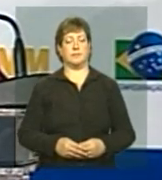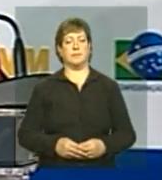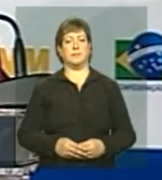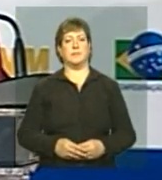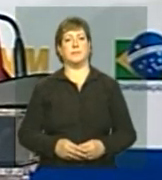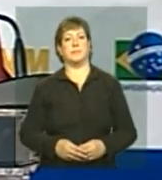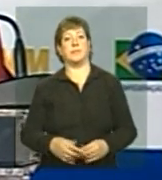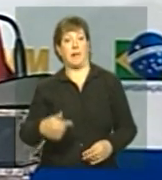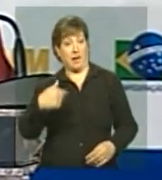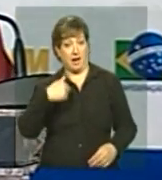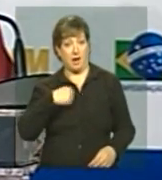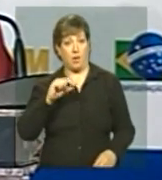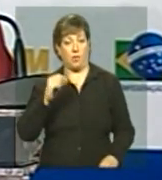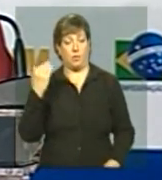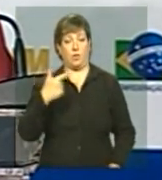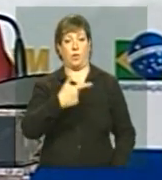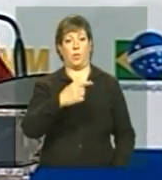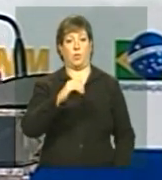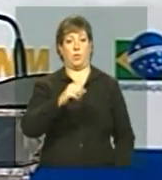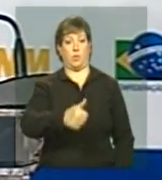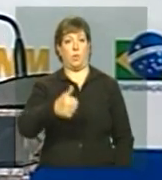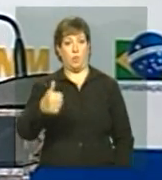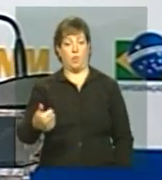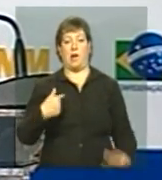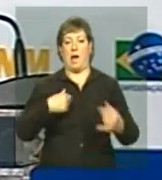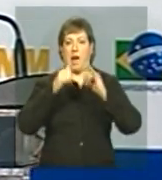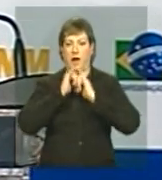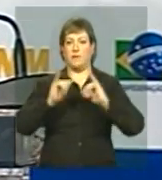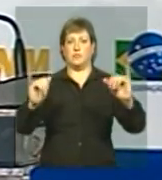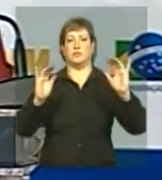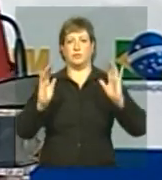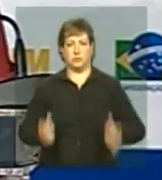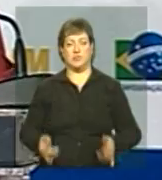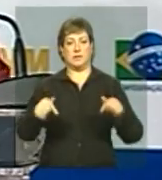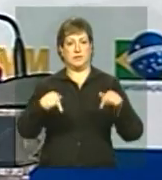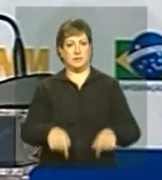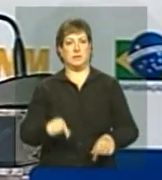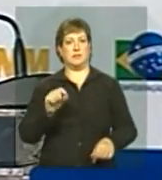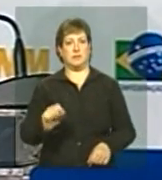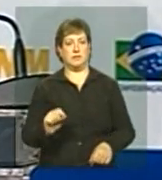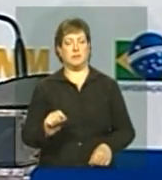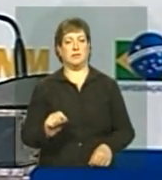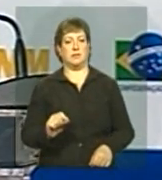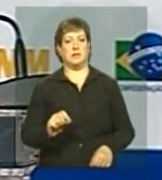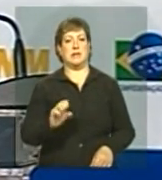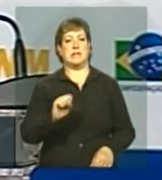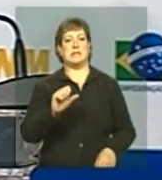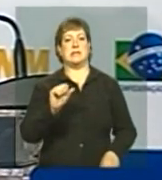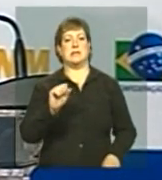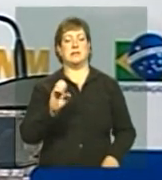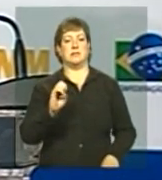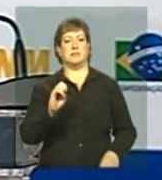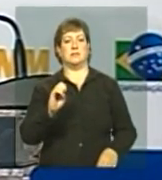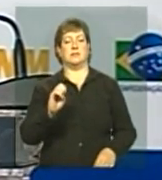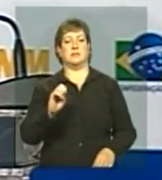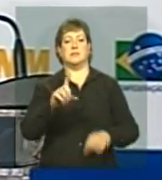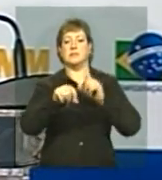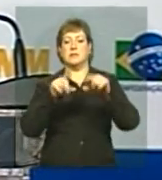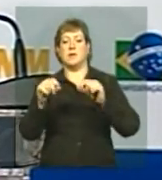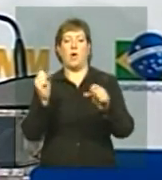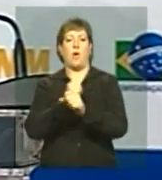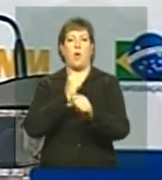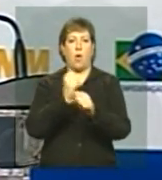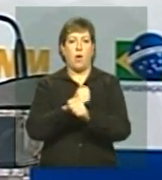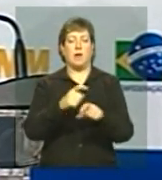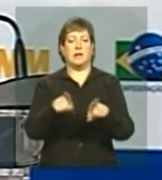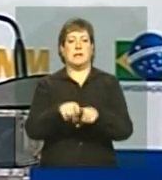Eu, em 2011, anunciei aqui a seleção de obras de saneamento em municípios de até 50